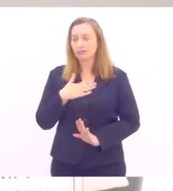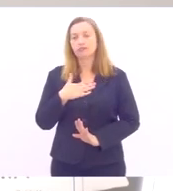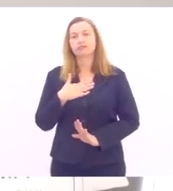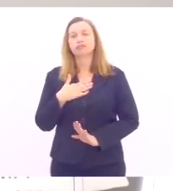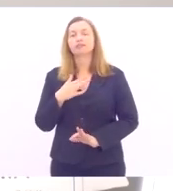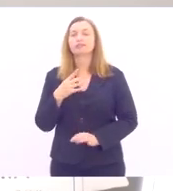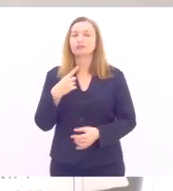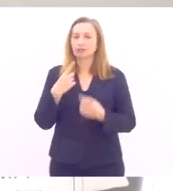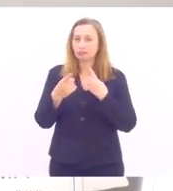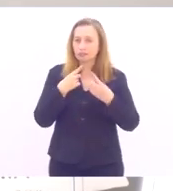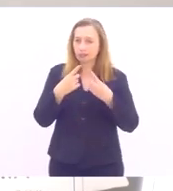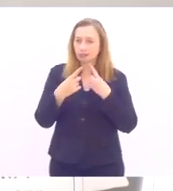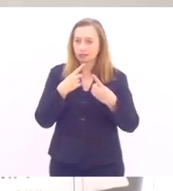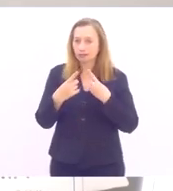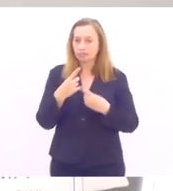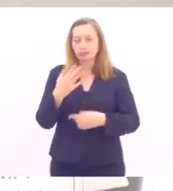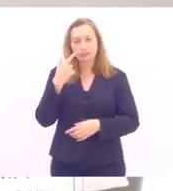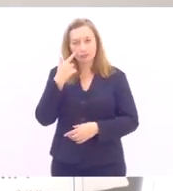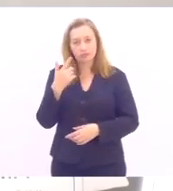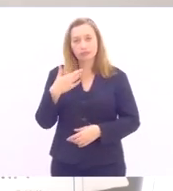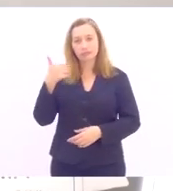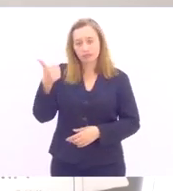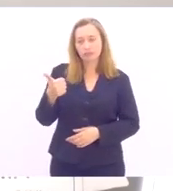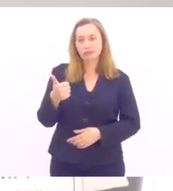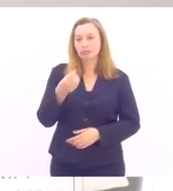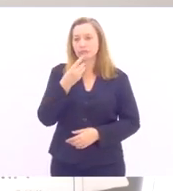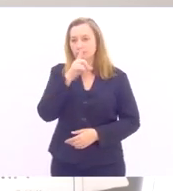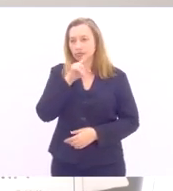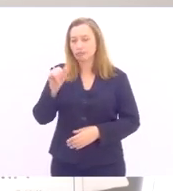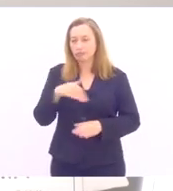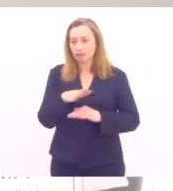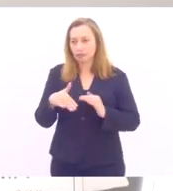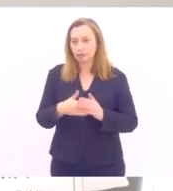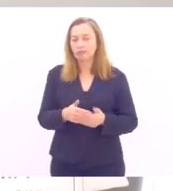para debater e fazer o que tem de melhor. Bom dia a todos aí.